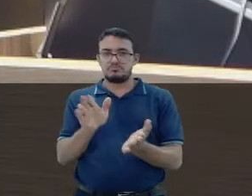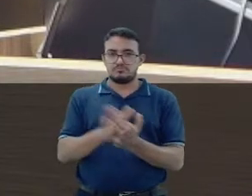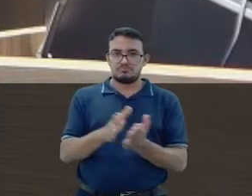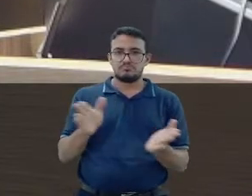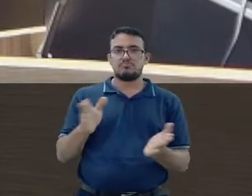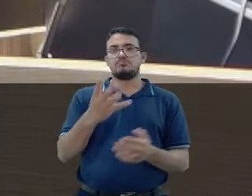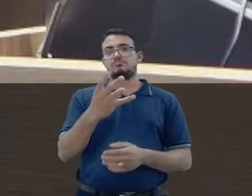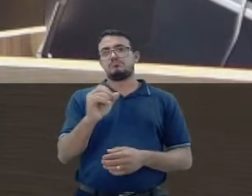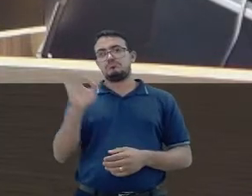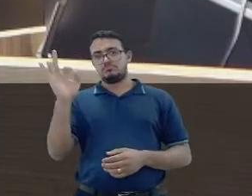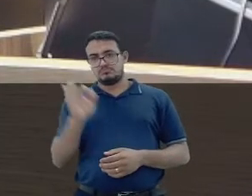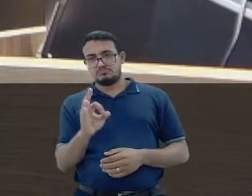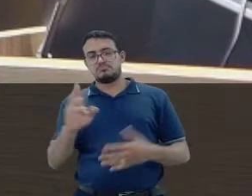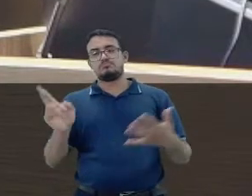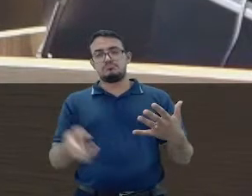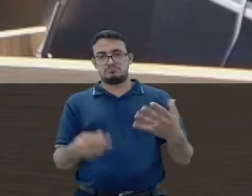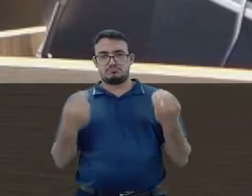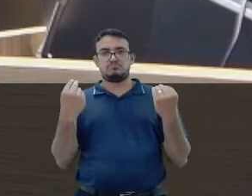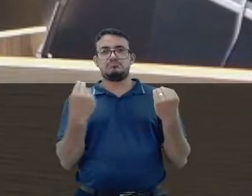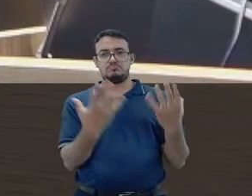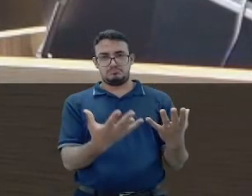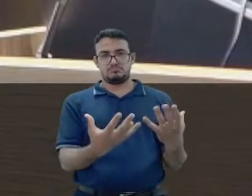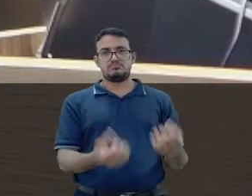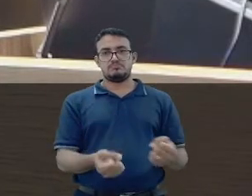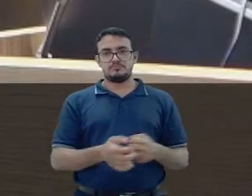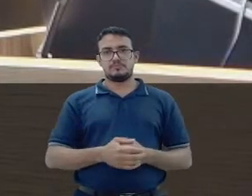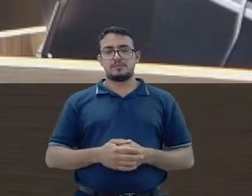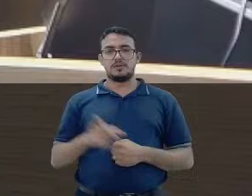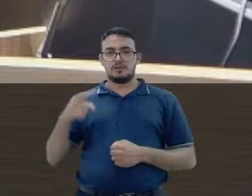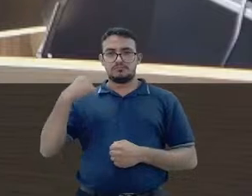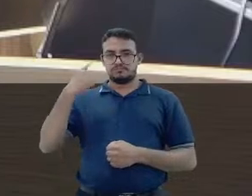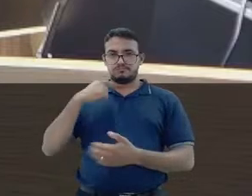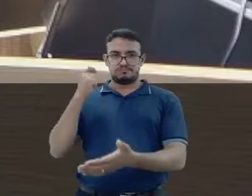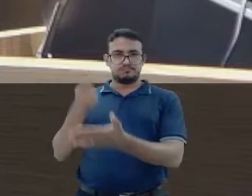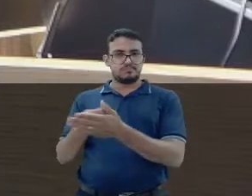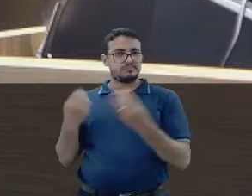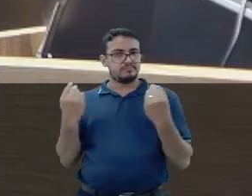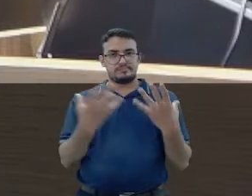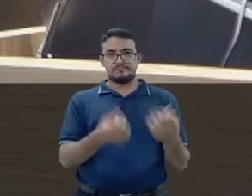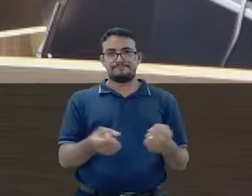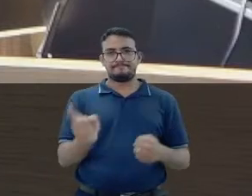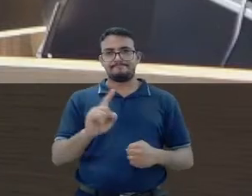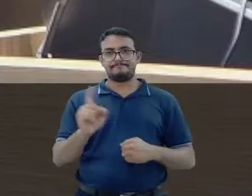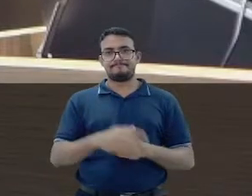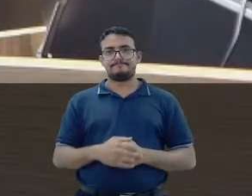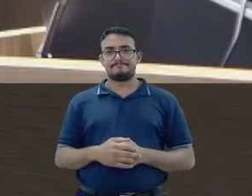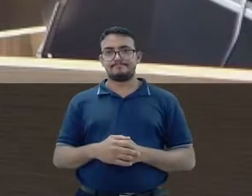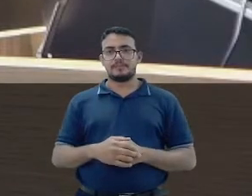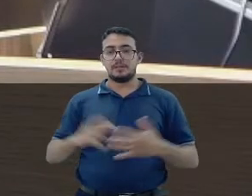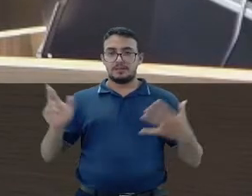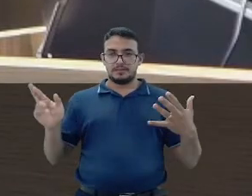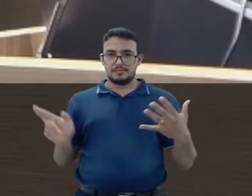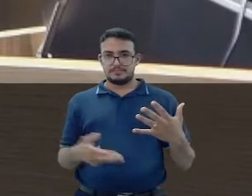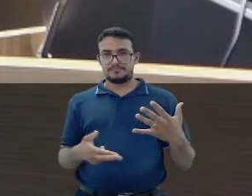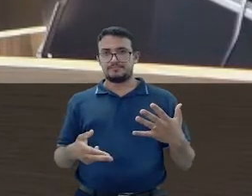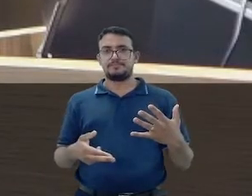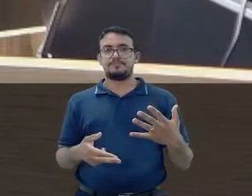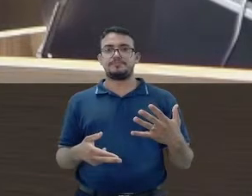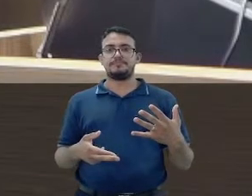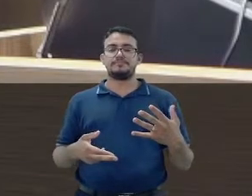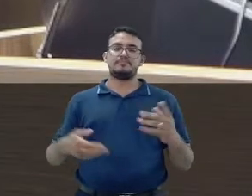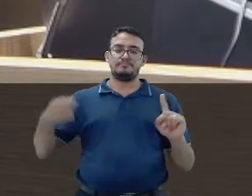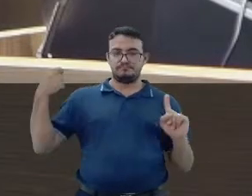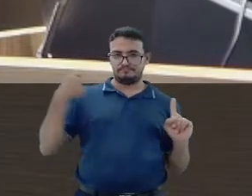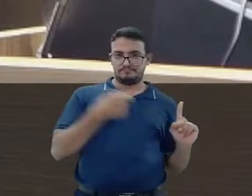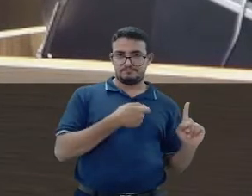40%, provejo o recurso. Honorários sucumbenciais, nego o provimento. Recurso da reclamante,